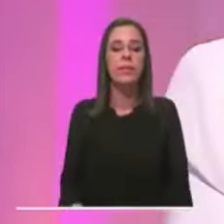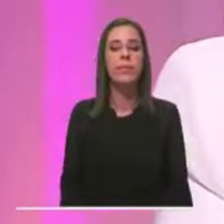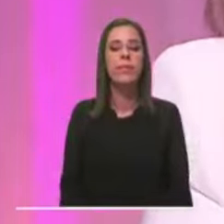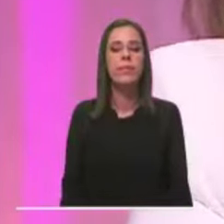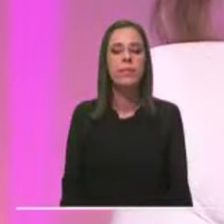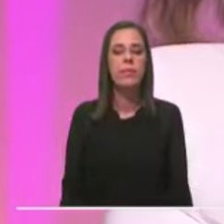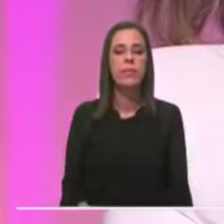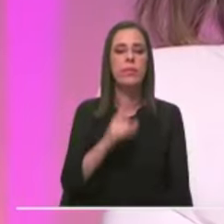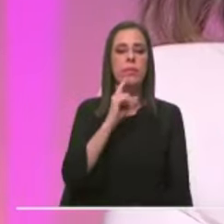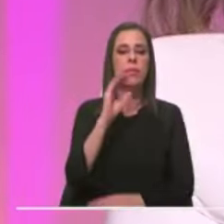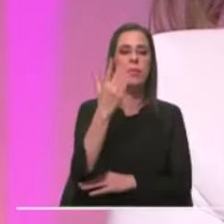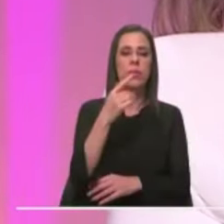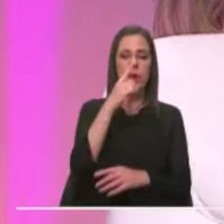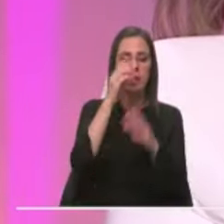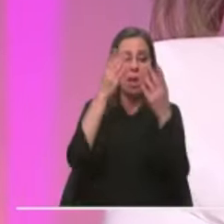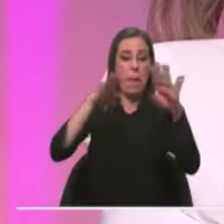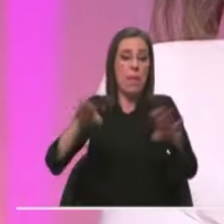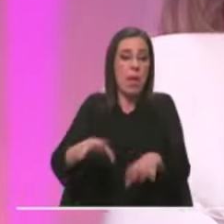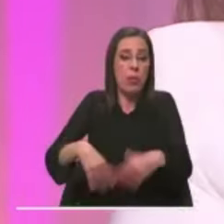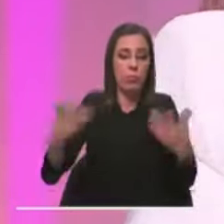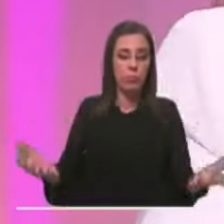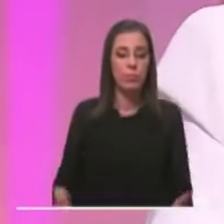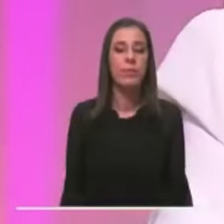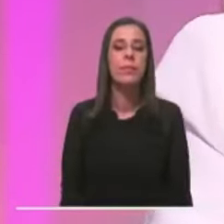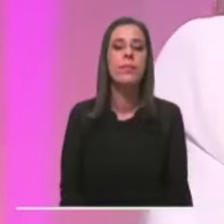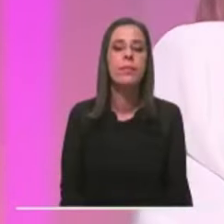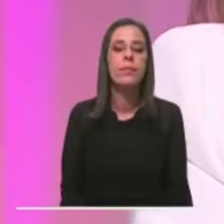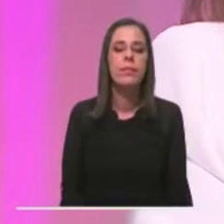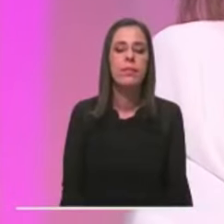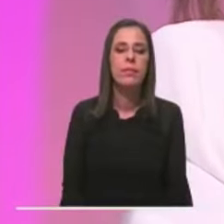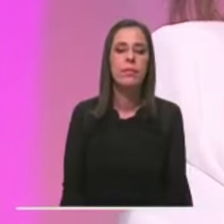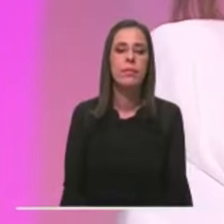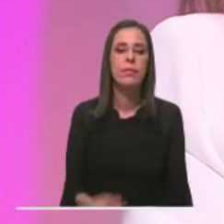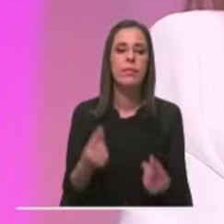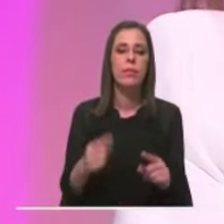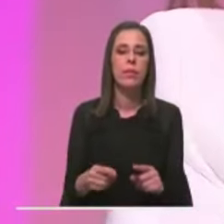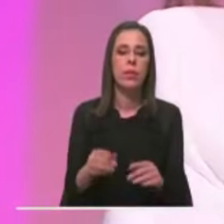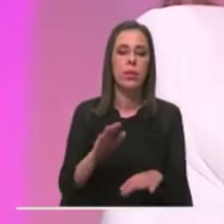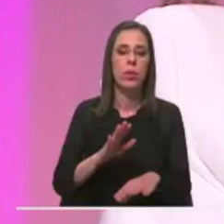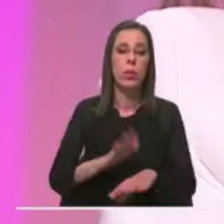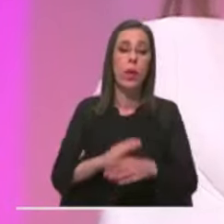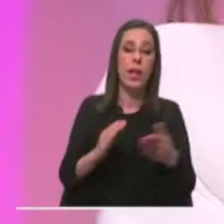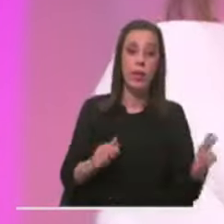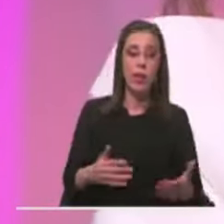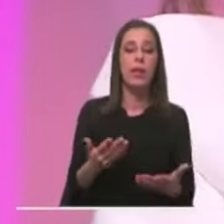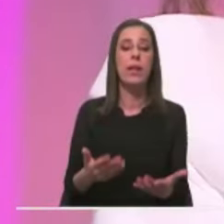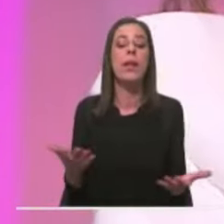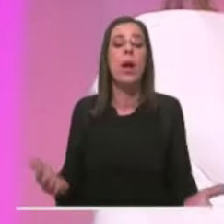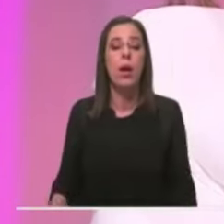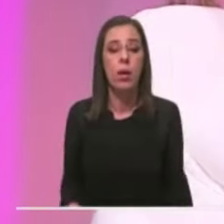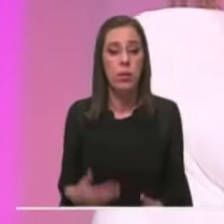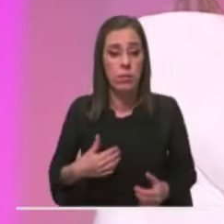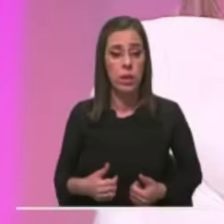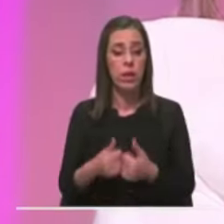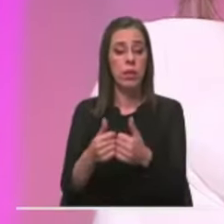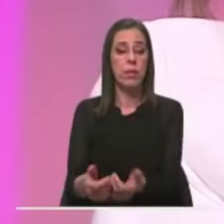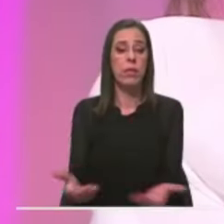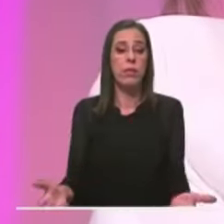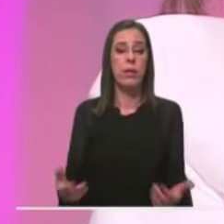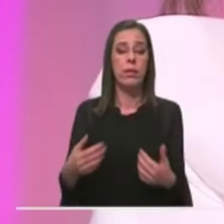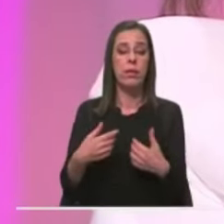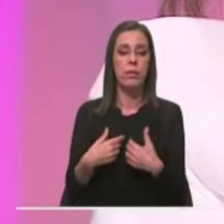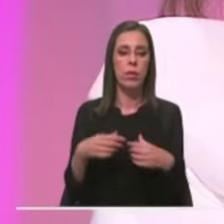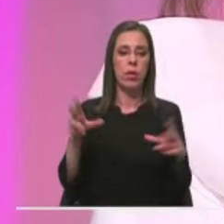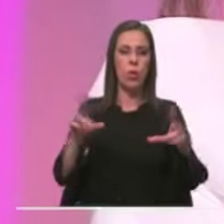arzinho não sei como é que se chama árvore se é Pinheiro se o que é portanto a Madeline tá no lado esquerdo E agora se me levarem eu acho que